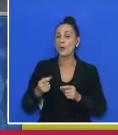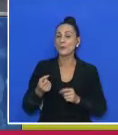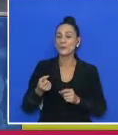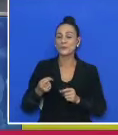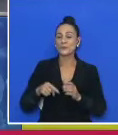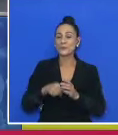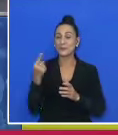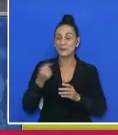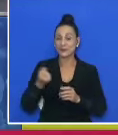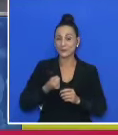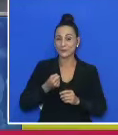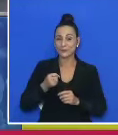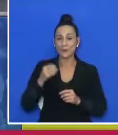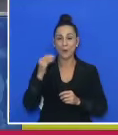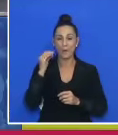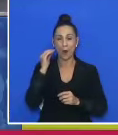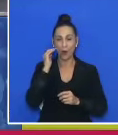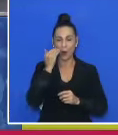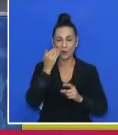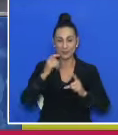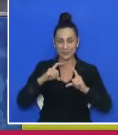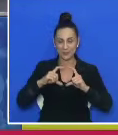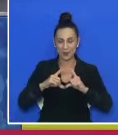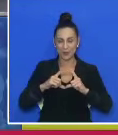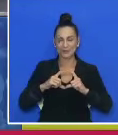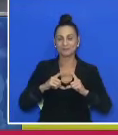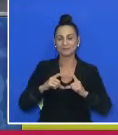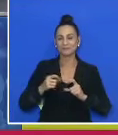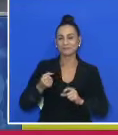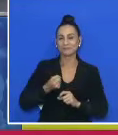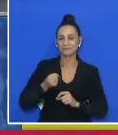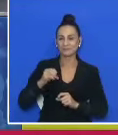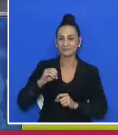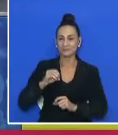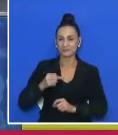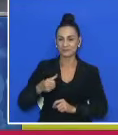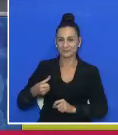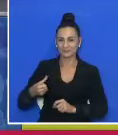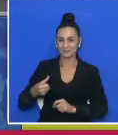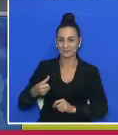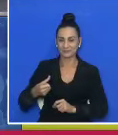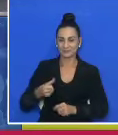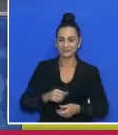está na tela, bola rosa, número 06. Rosa, 06.